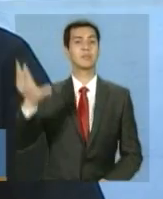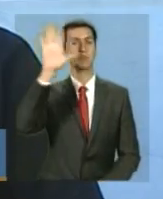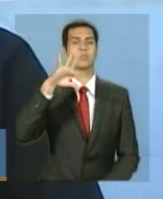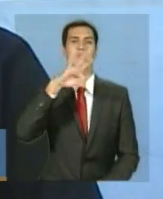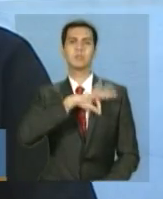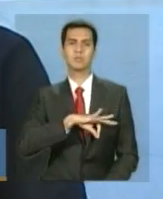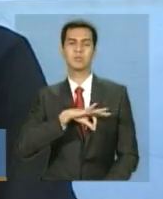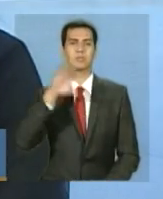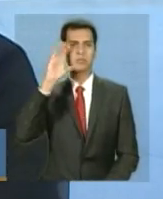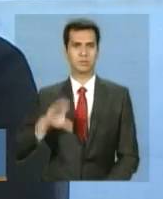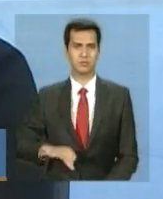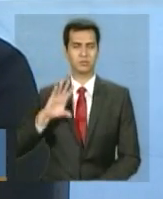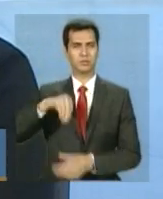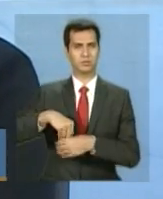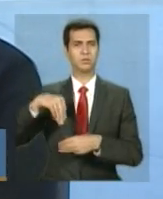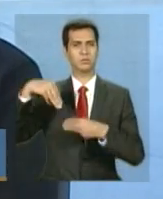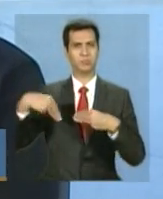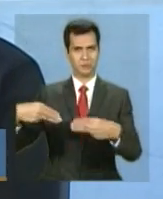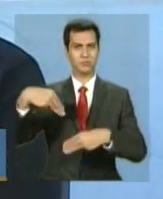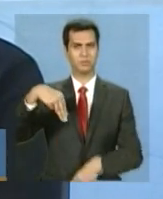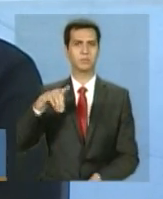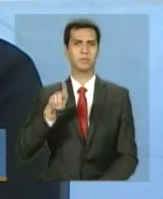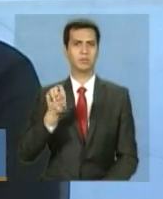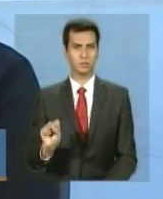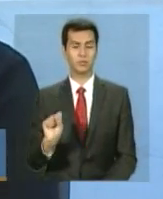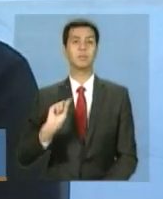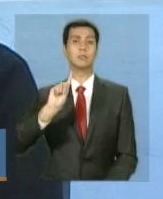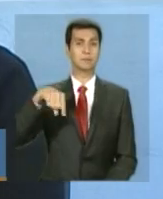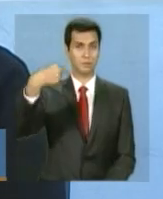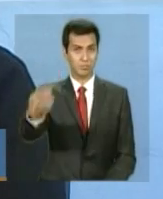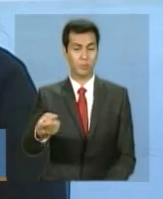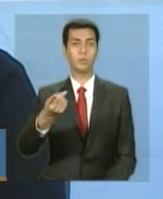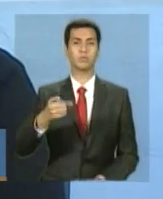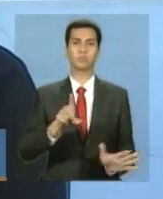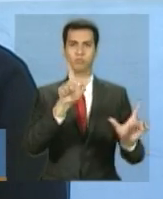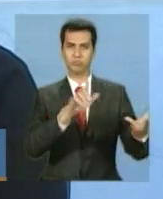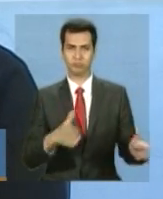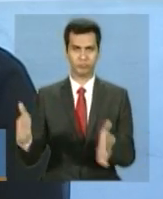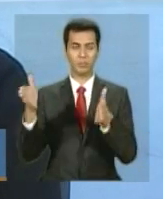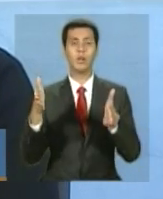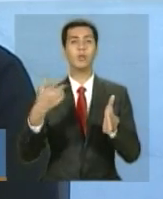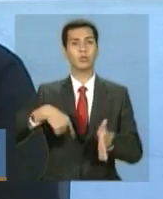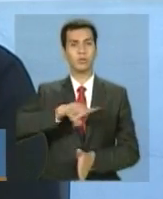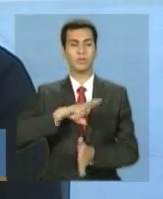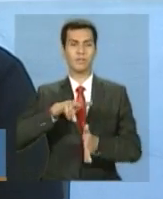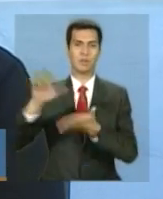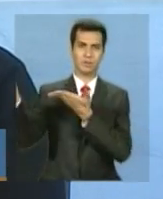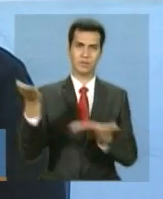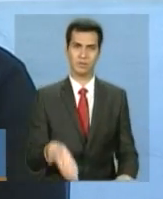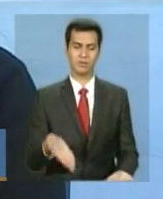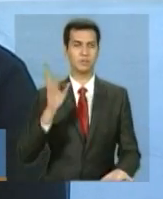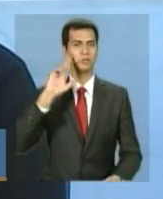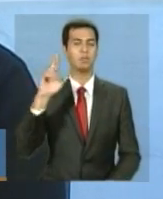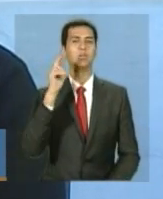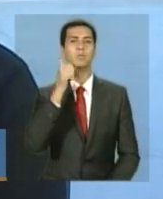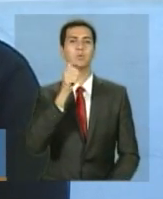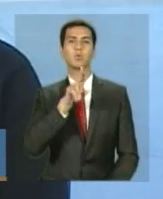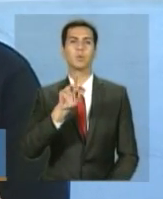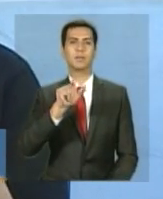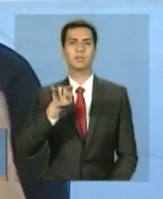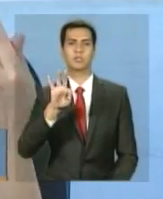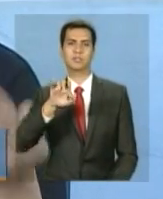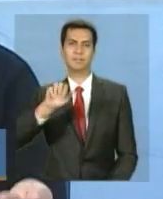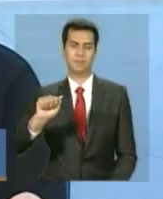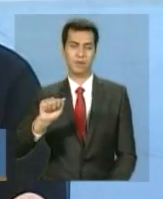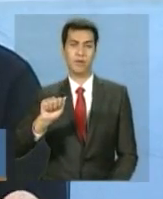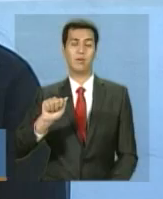cidadania do ministério de Desenvolvimento Social e combate à fome e a seguir vamos então receber a diretora do departamento do cadastro único Letícia Bartolo e